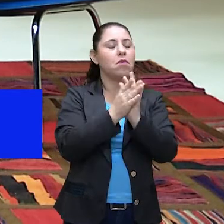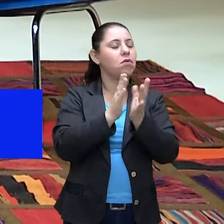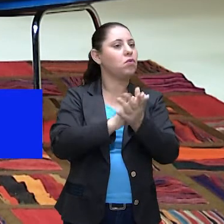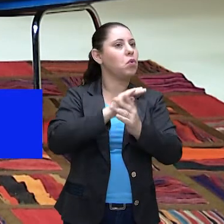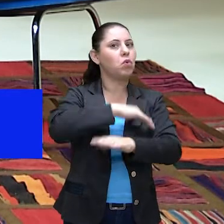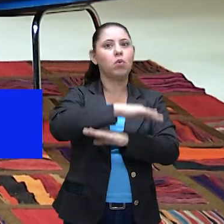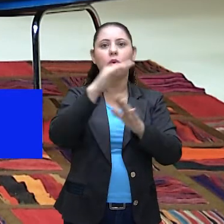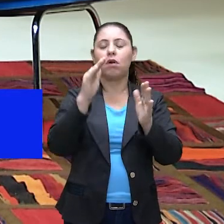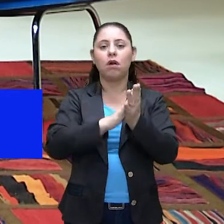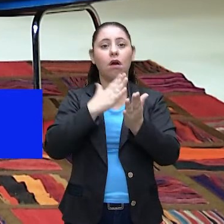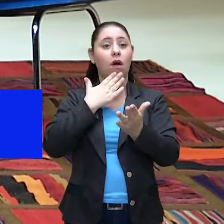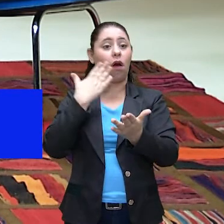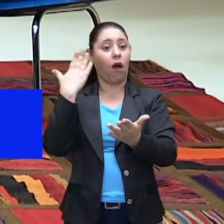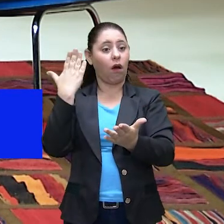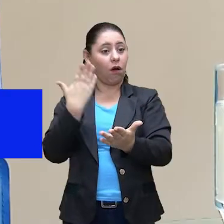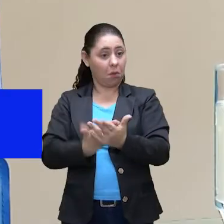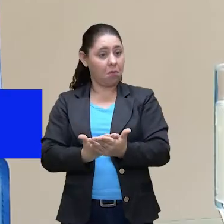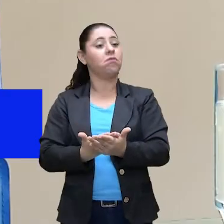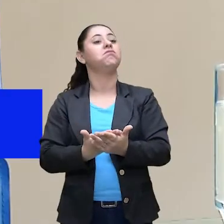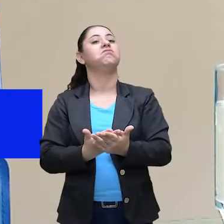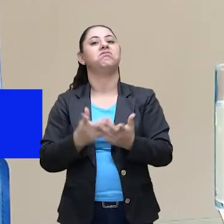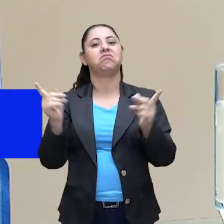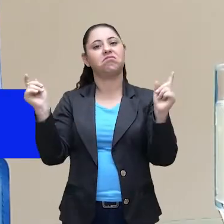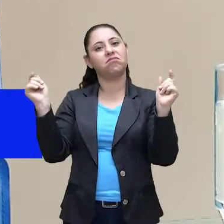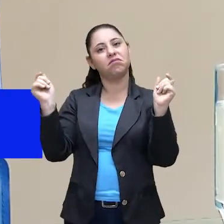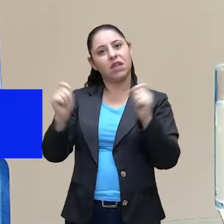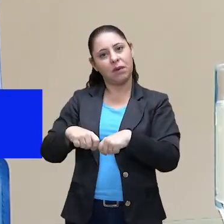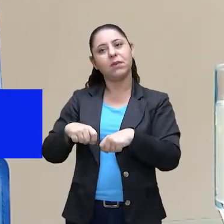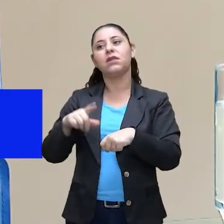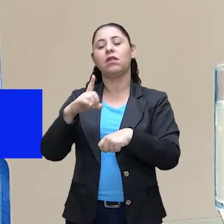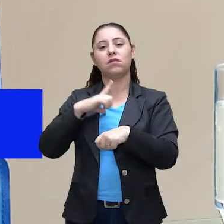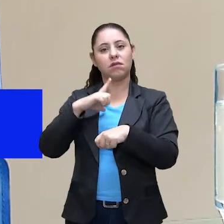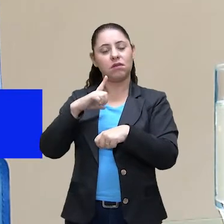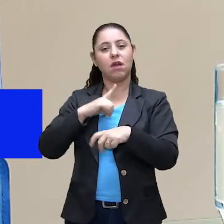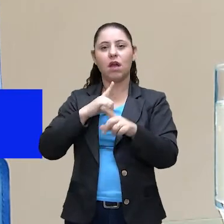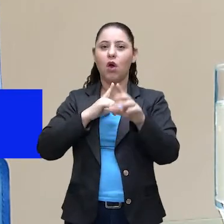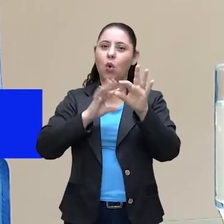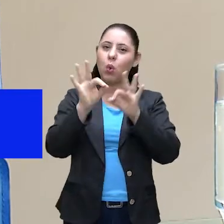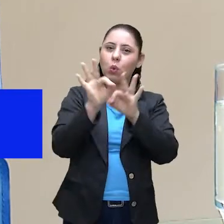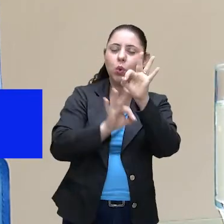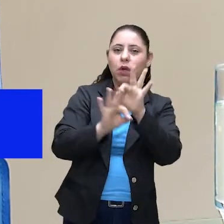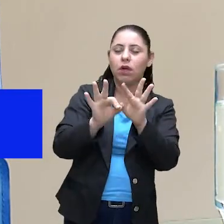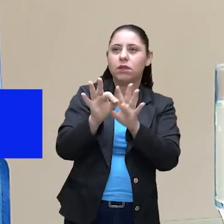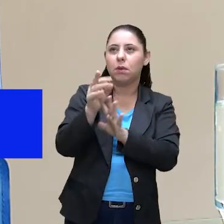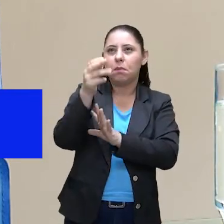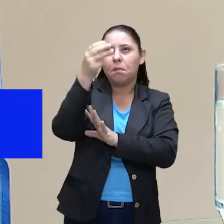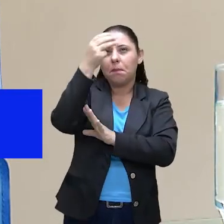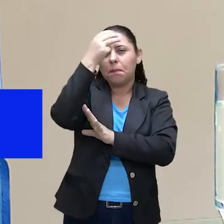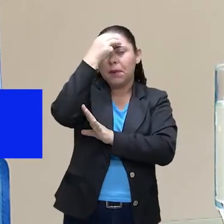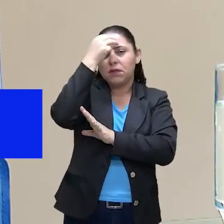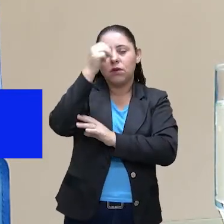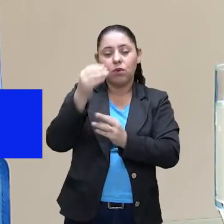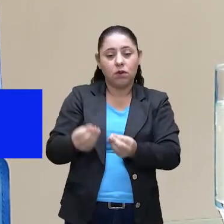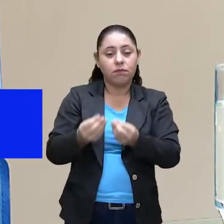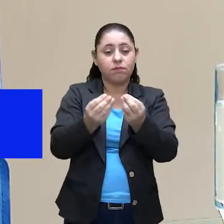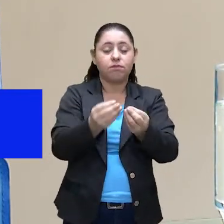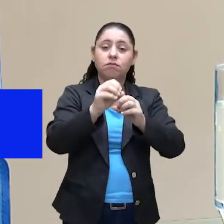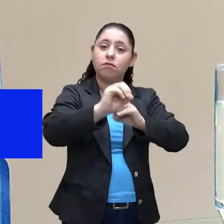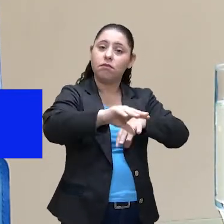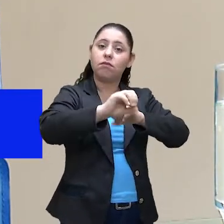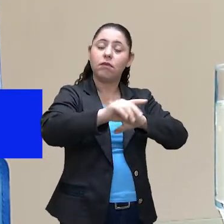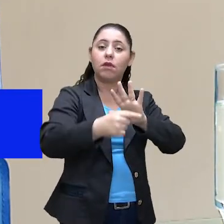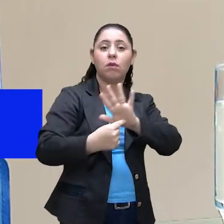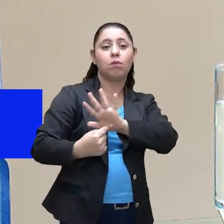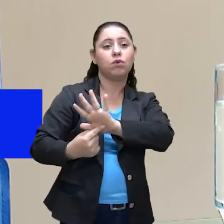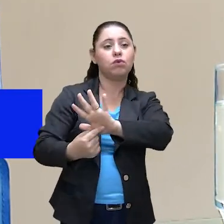voltou completamente, e eu me surpreendi com a capacidade de reorganização mental que ela ofereceu